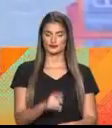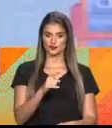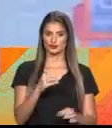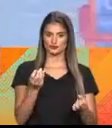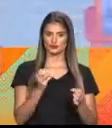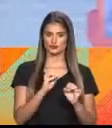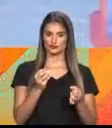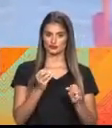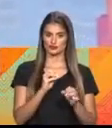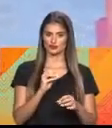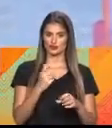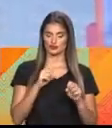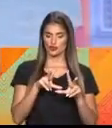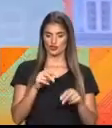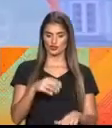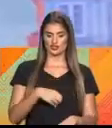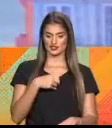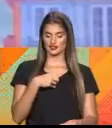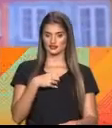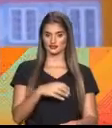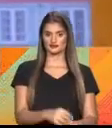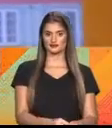deixaste me dar o que nunca senti.